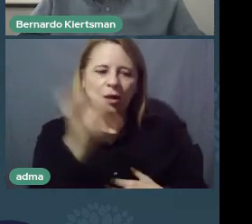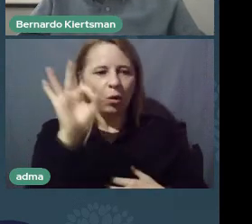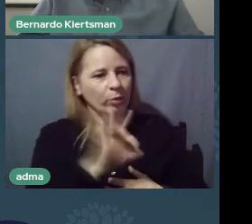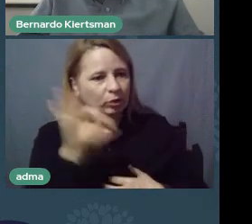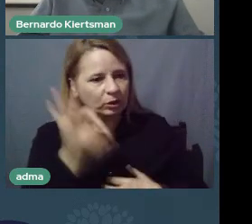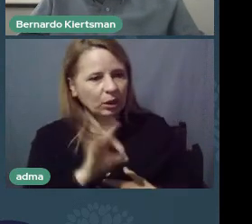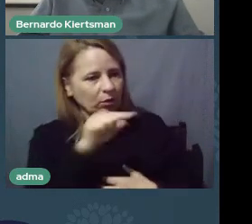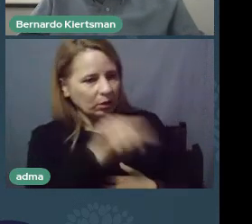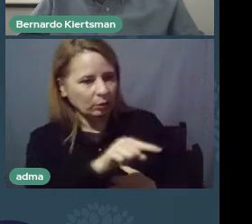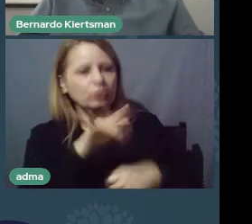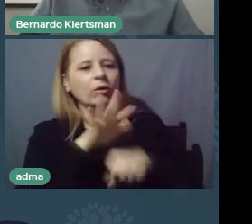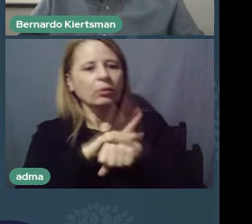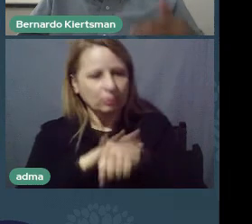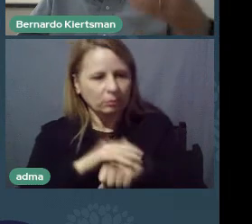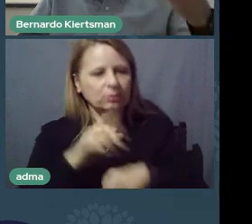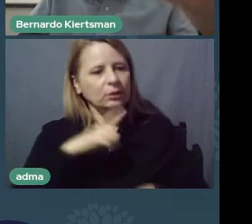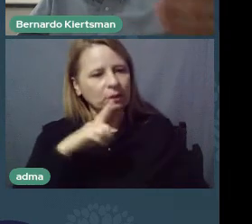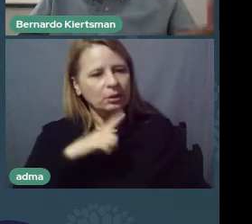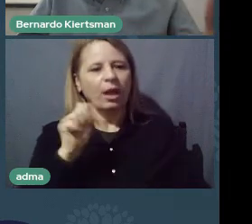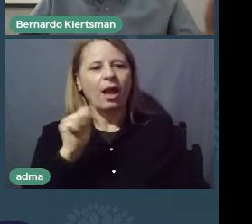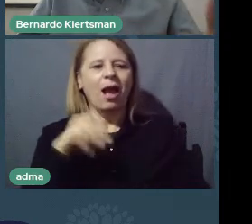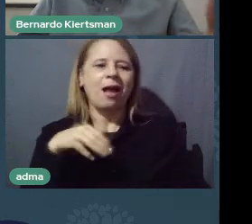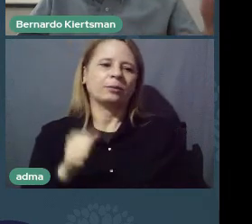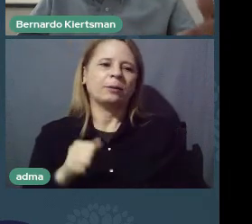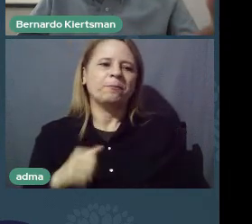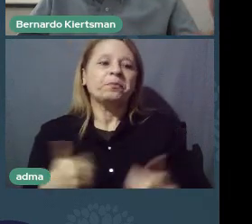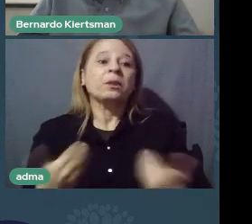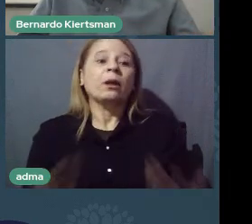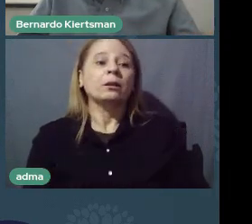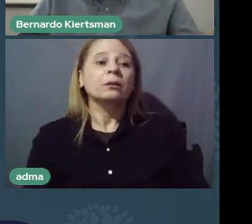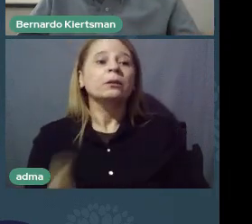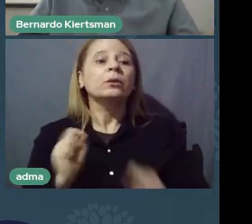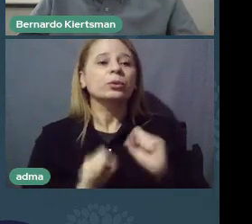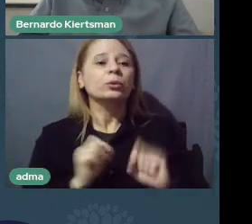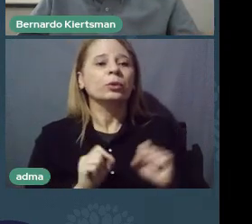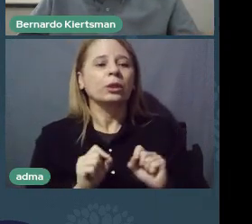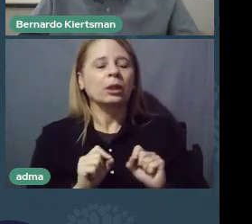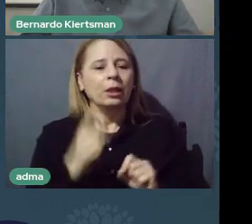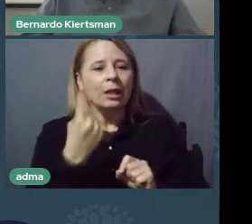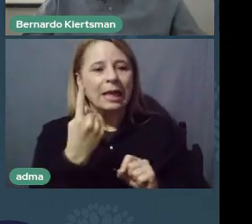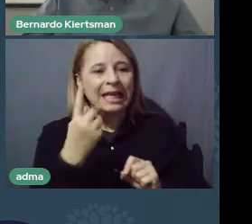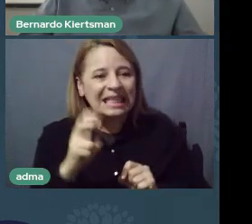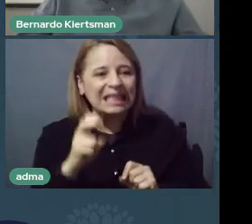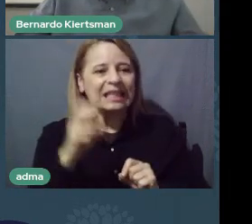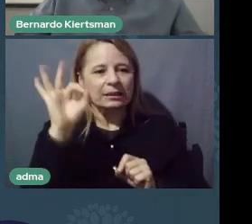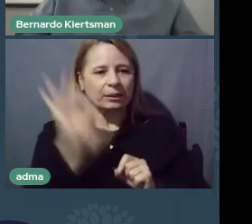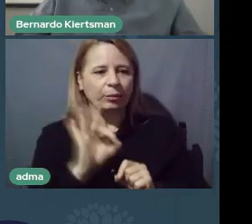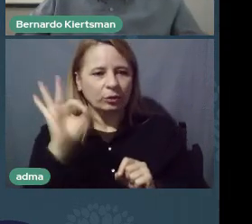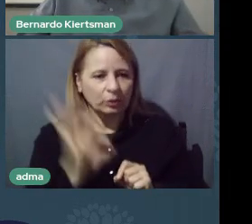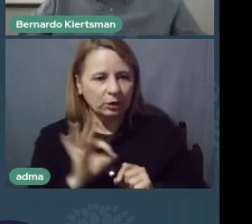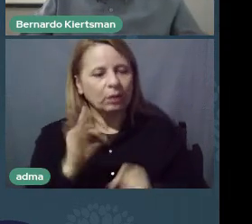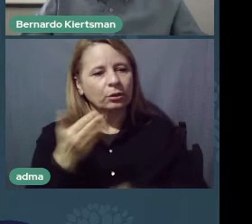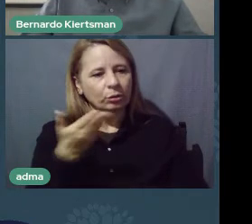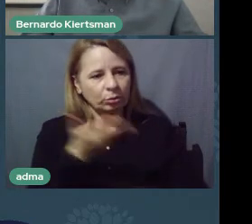indivíduos têm asma. Então, o que a gente vê aqui é que 15%